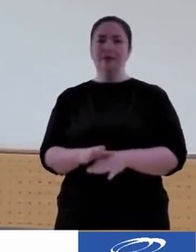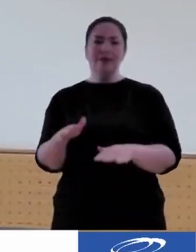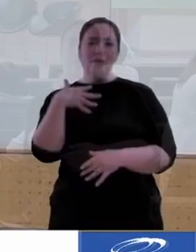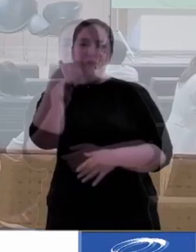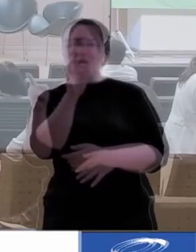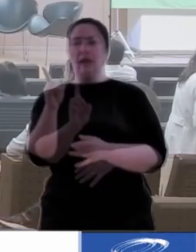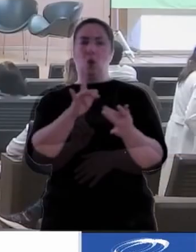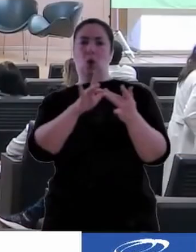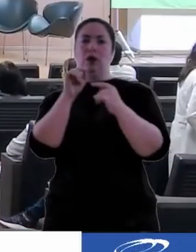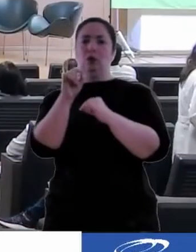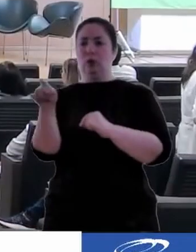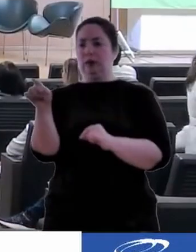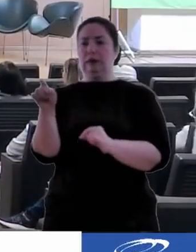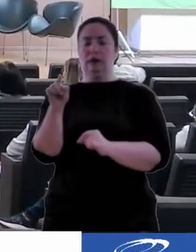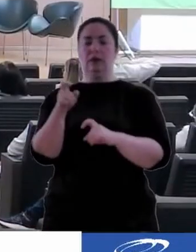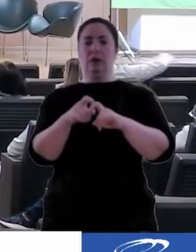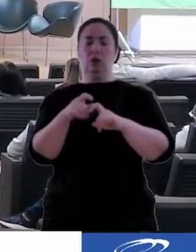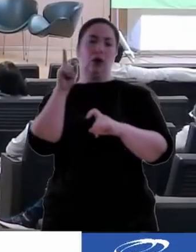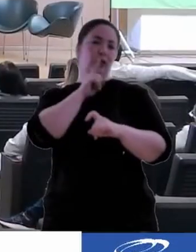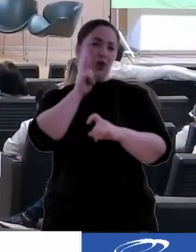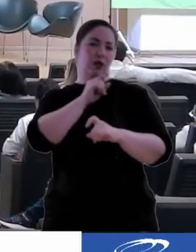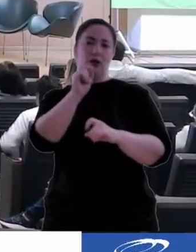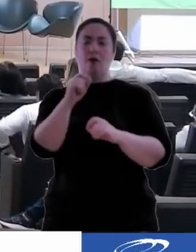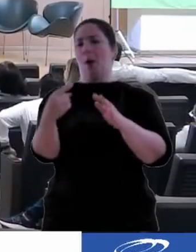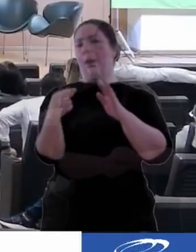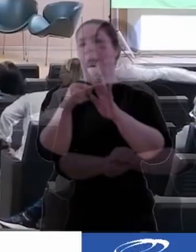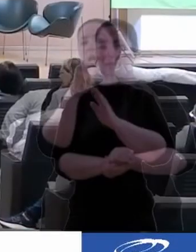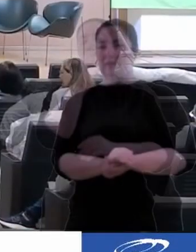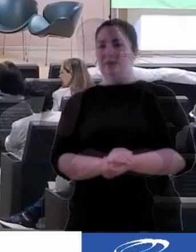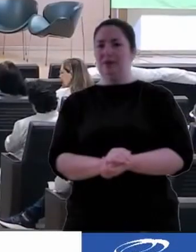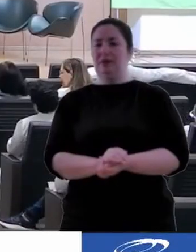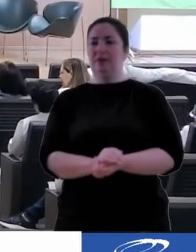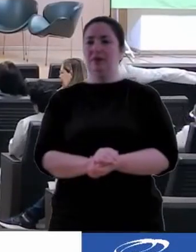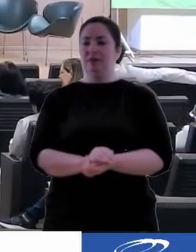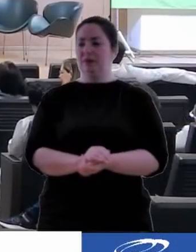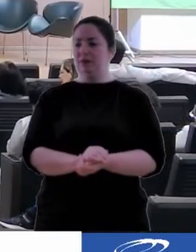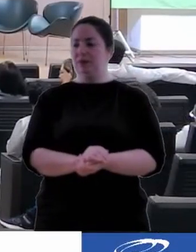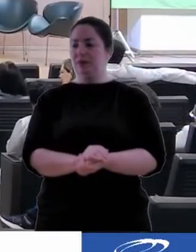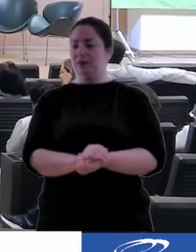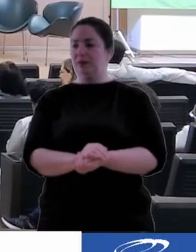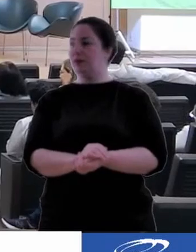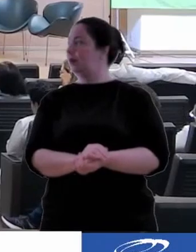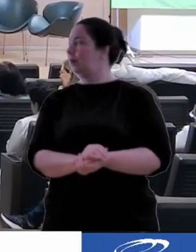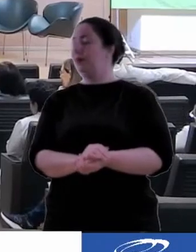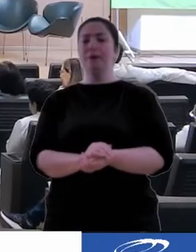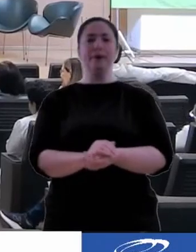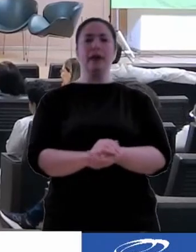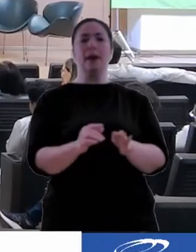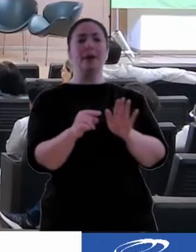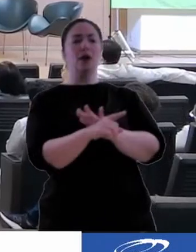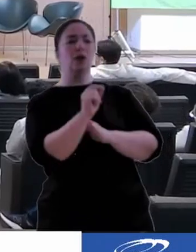casa. Eu vou responder uma pergunta que apareceu no chat. Gente, primeiro... A pergunta foi se